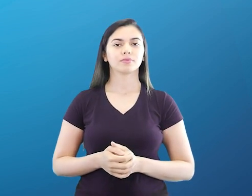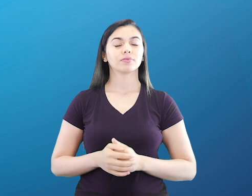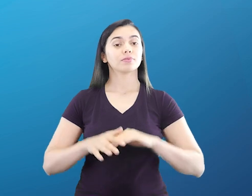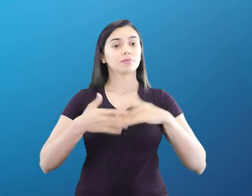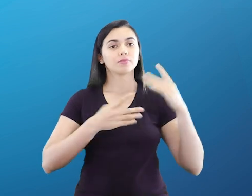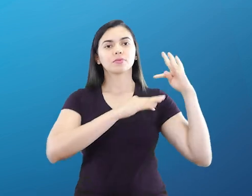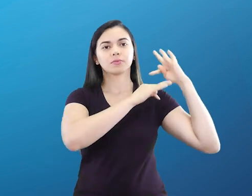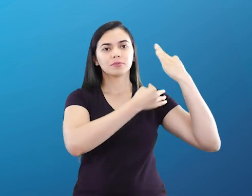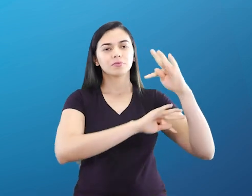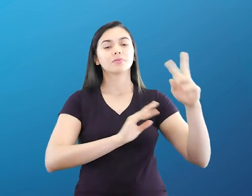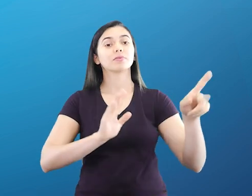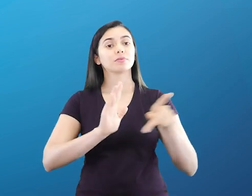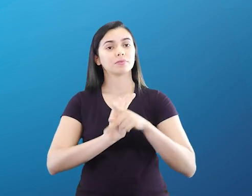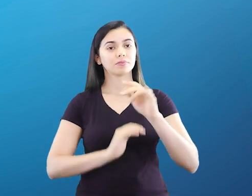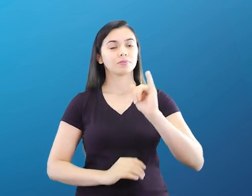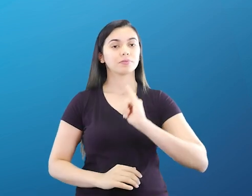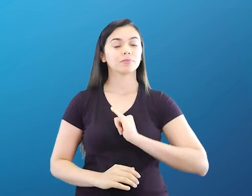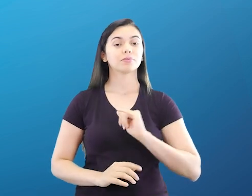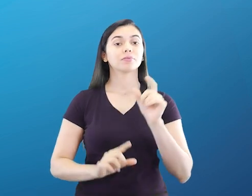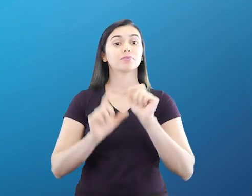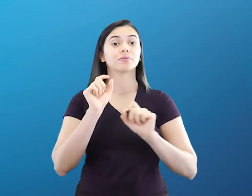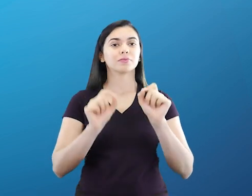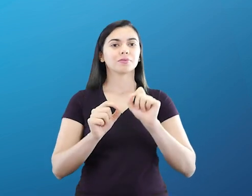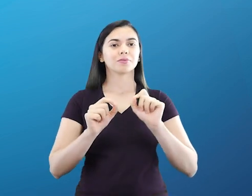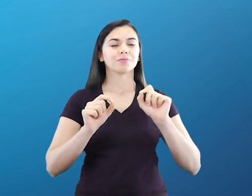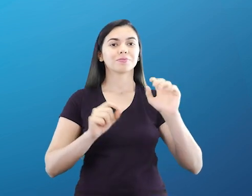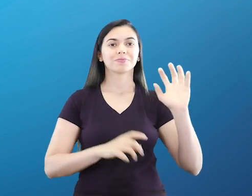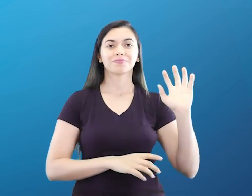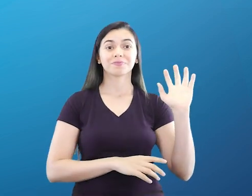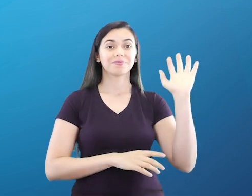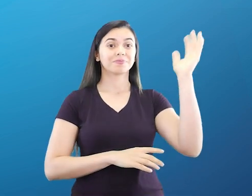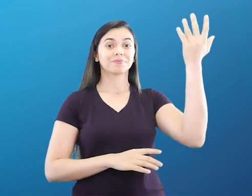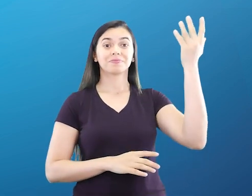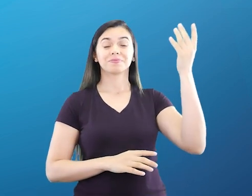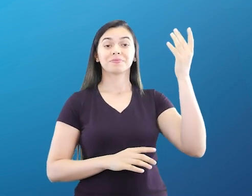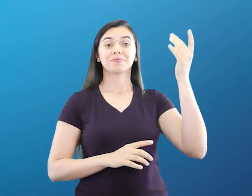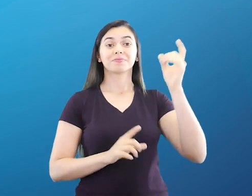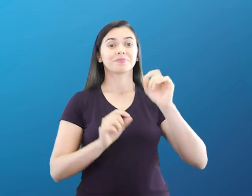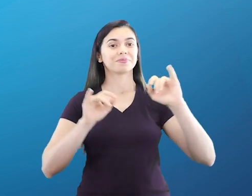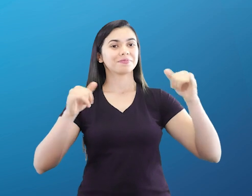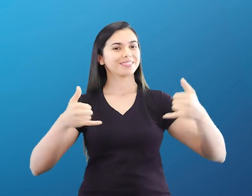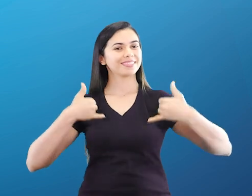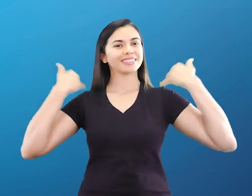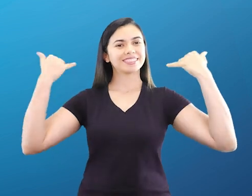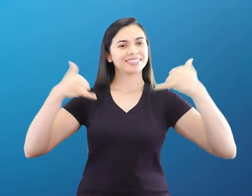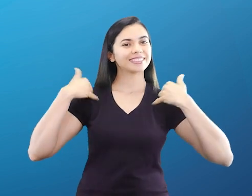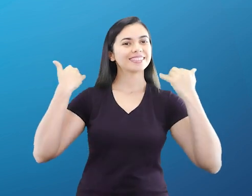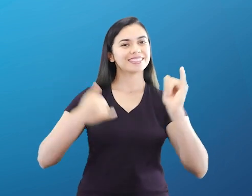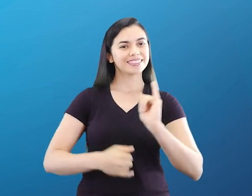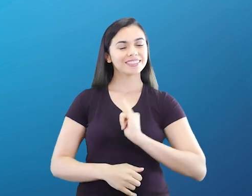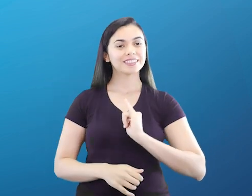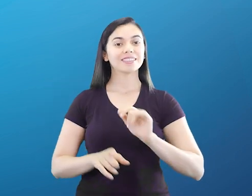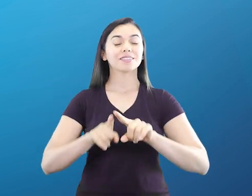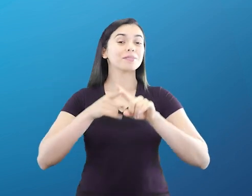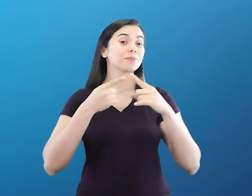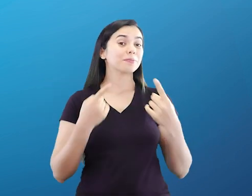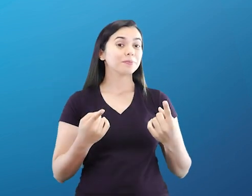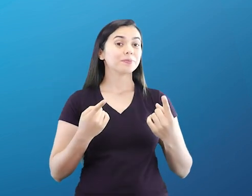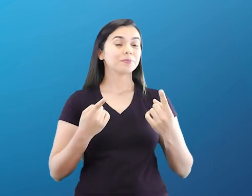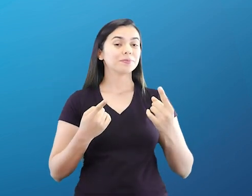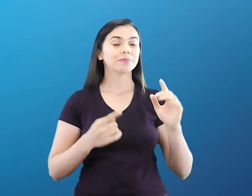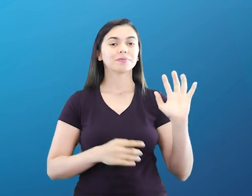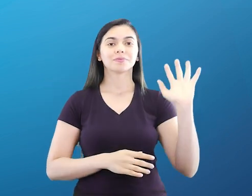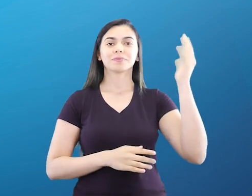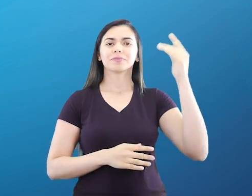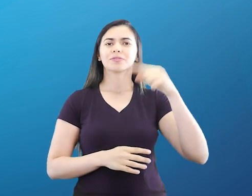Uma das tradições da nossa cidade é a comemoração do seu aniversário. Mas essa